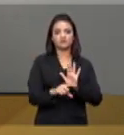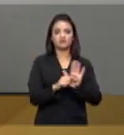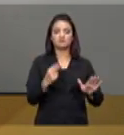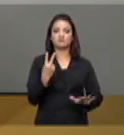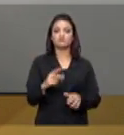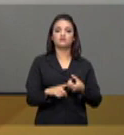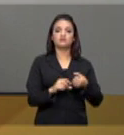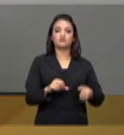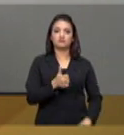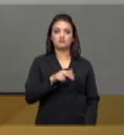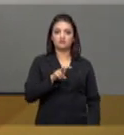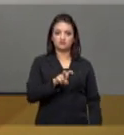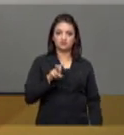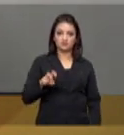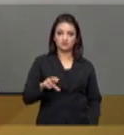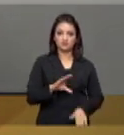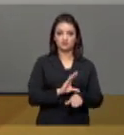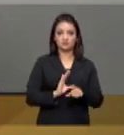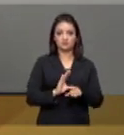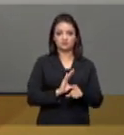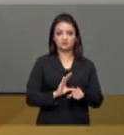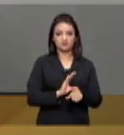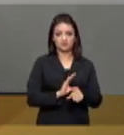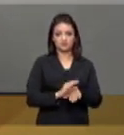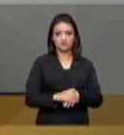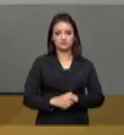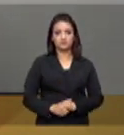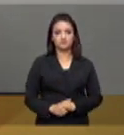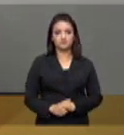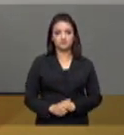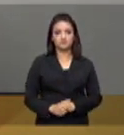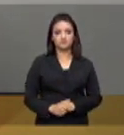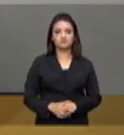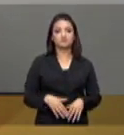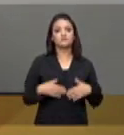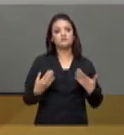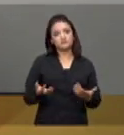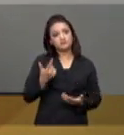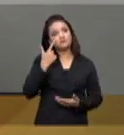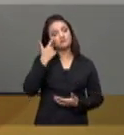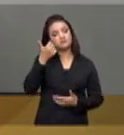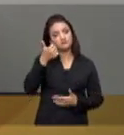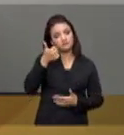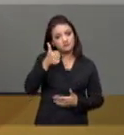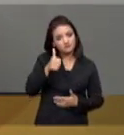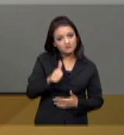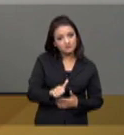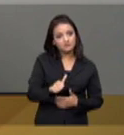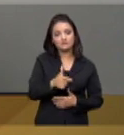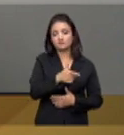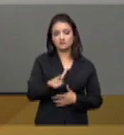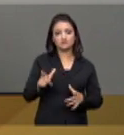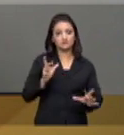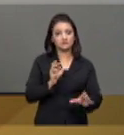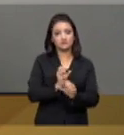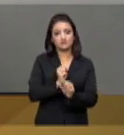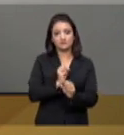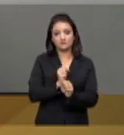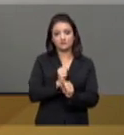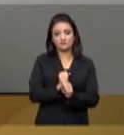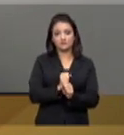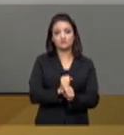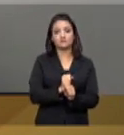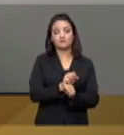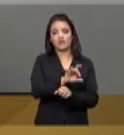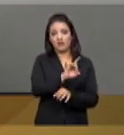155 da Constituição da República, ou seja, examina-se a não cumulatividade em cada